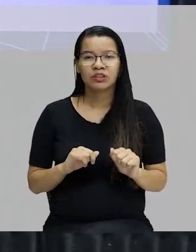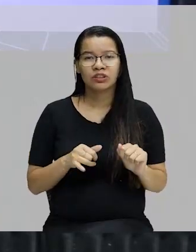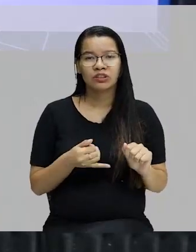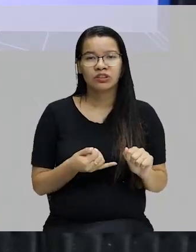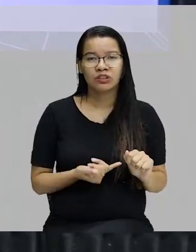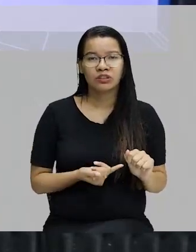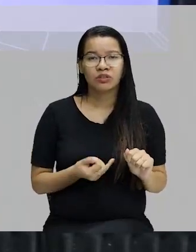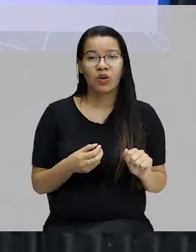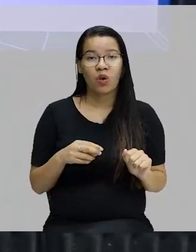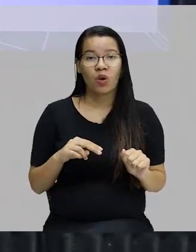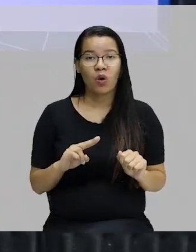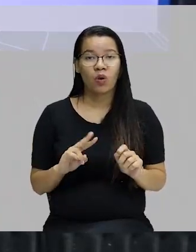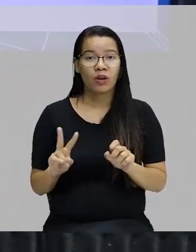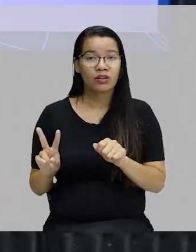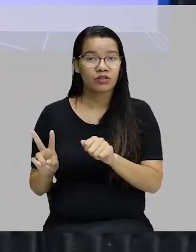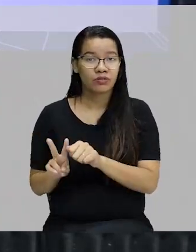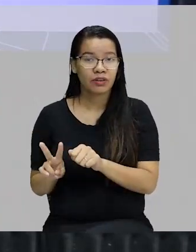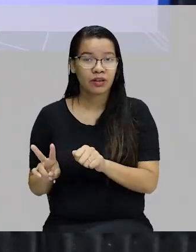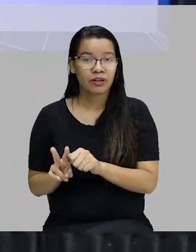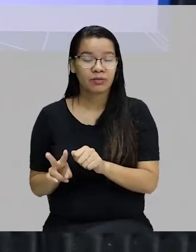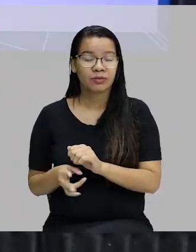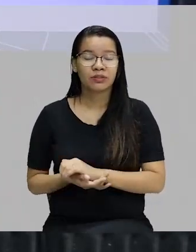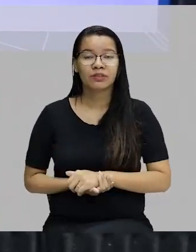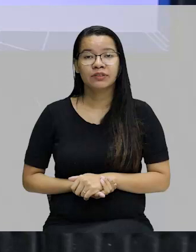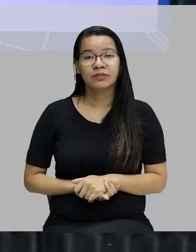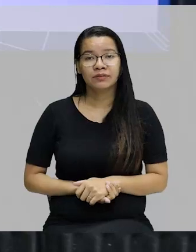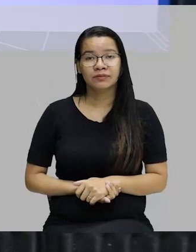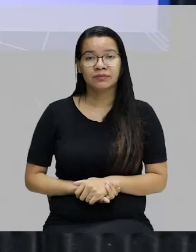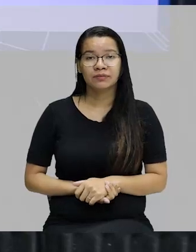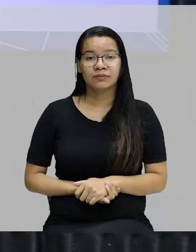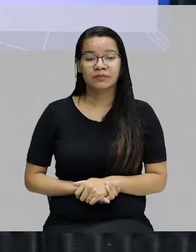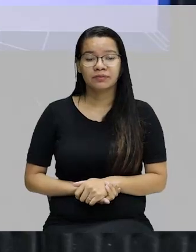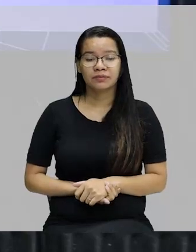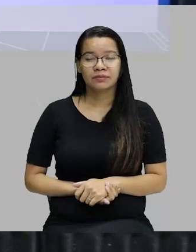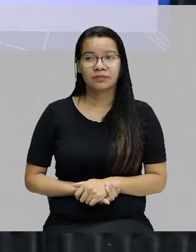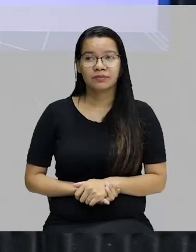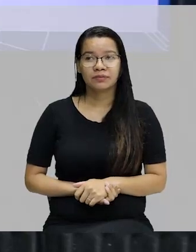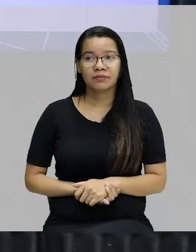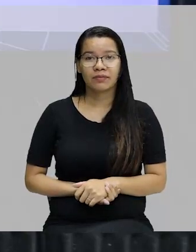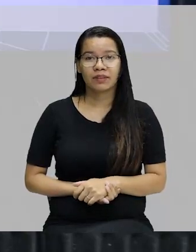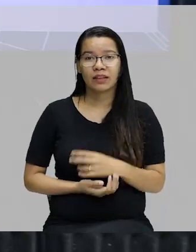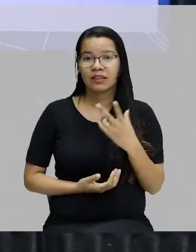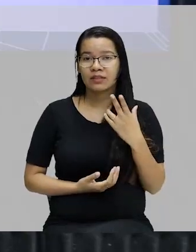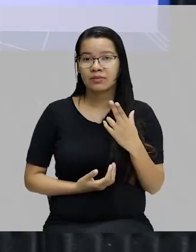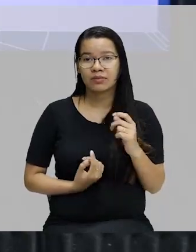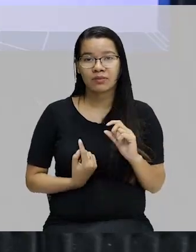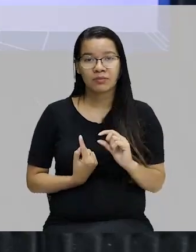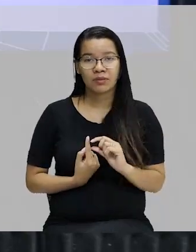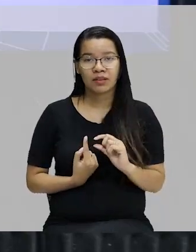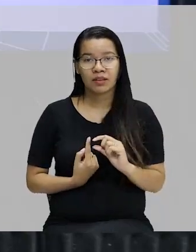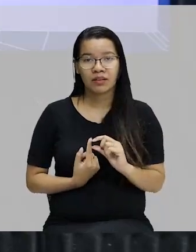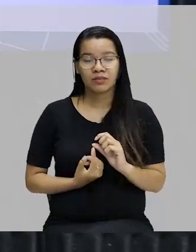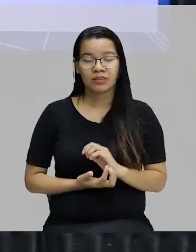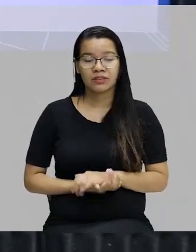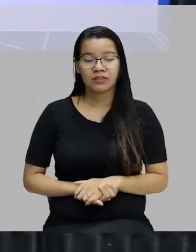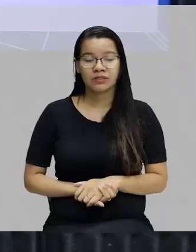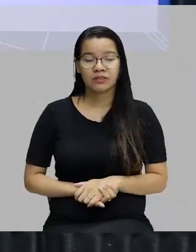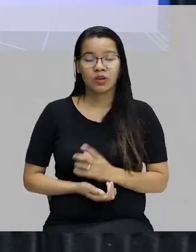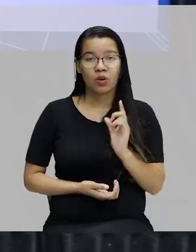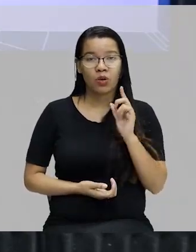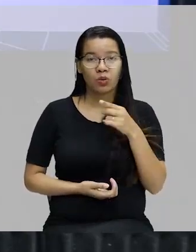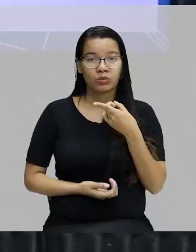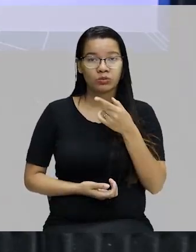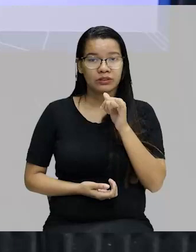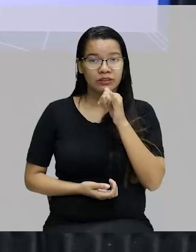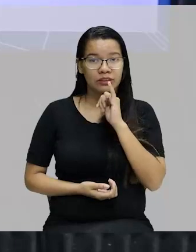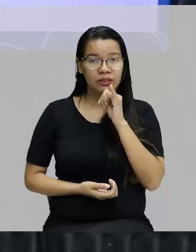adjetivo modifica o substantivo e o advérbio modifica o verbo, tá bom? São as mesmas palavras, tá bom? Outros